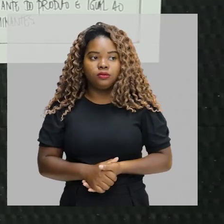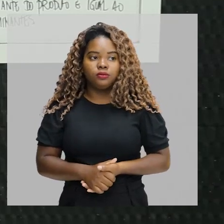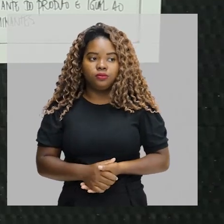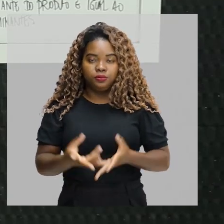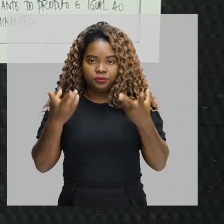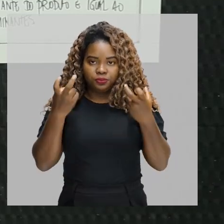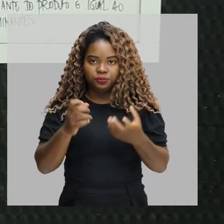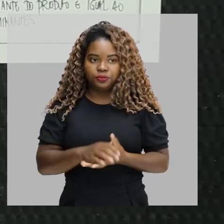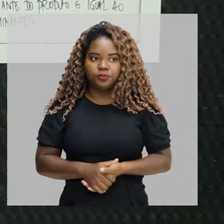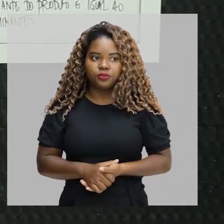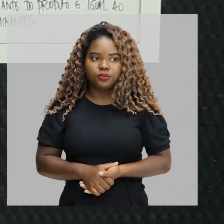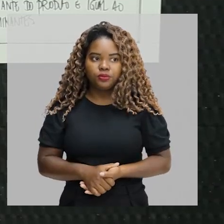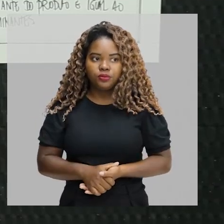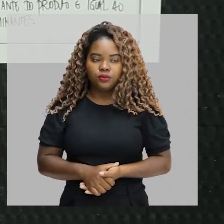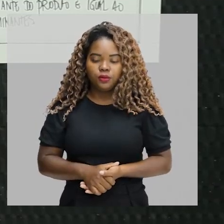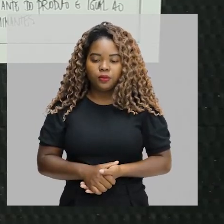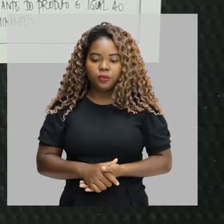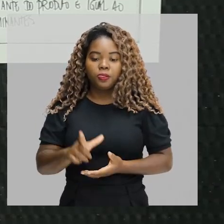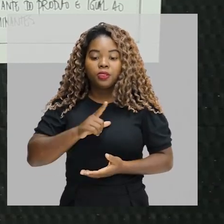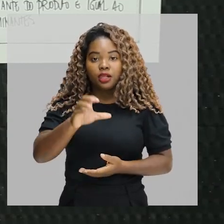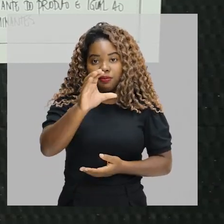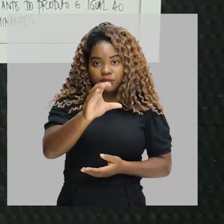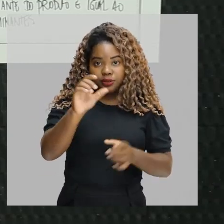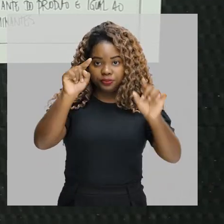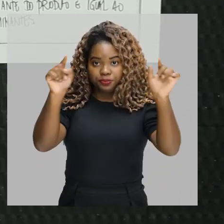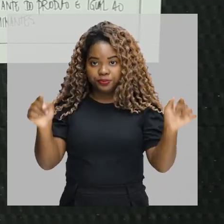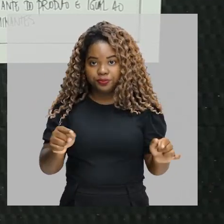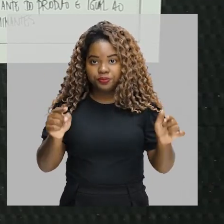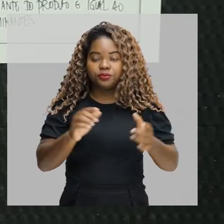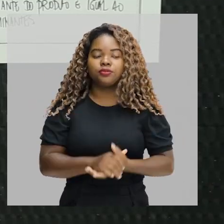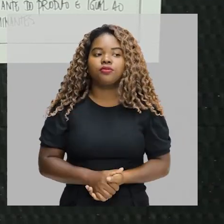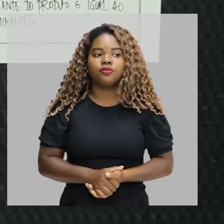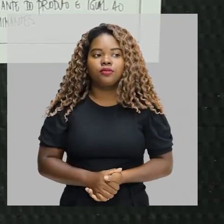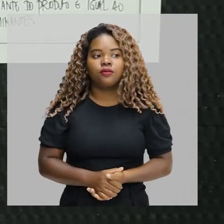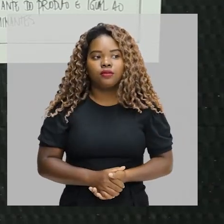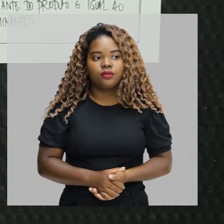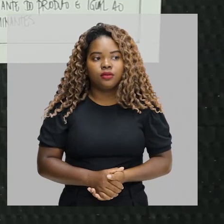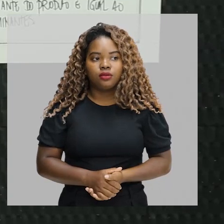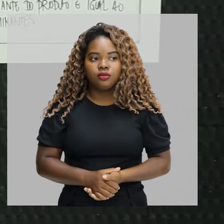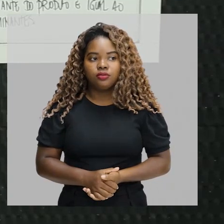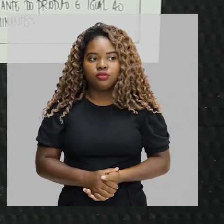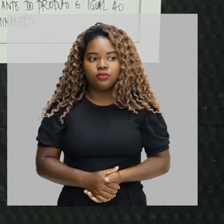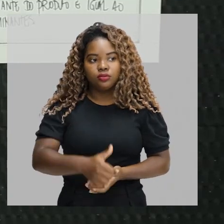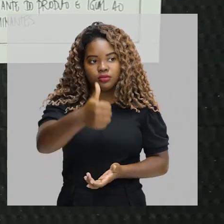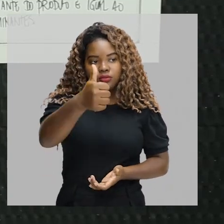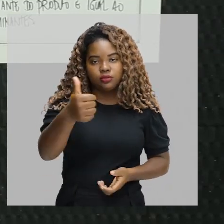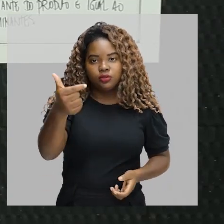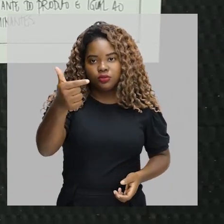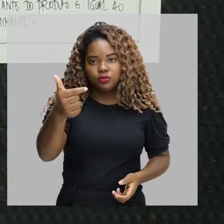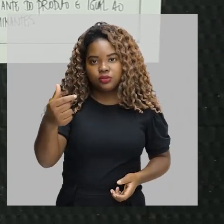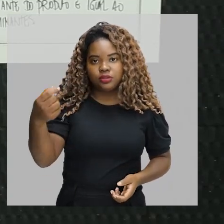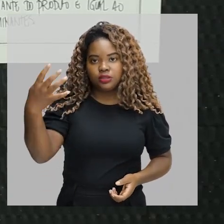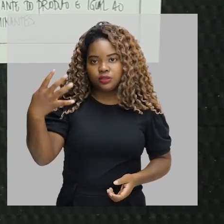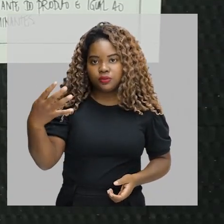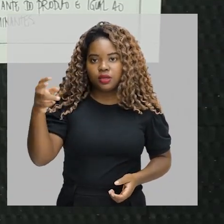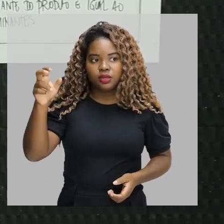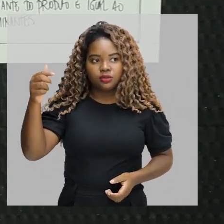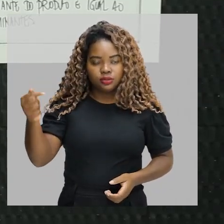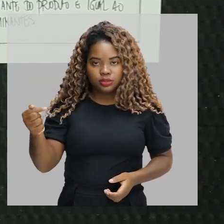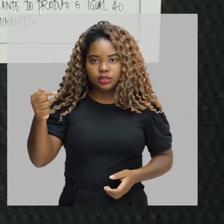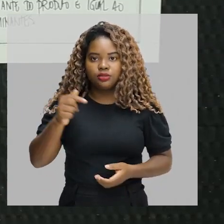uma matriz aqui C. Essa matriz é formada por 1, 2, 4 e